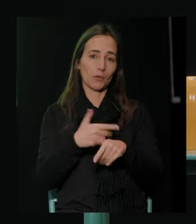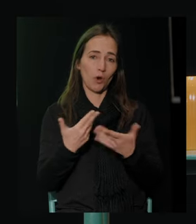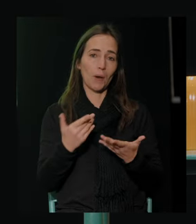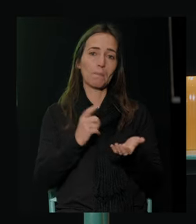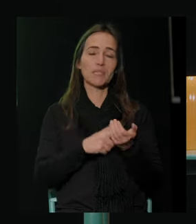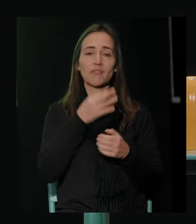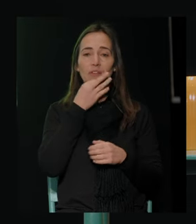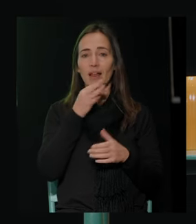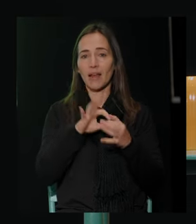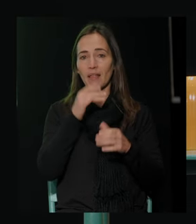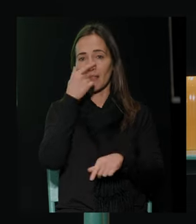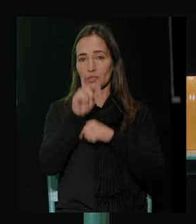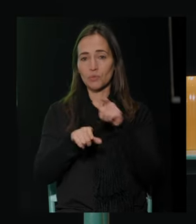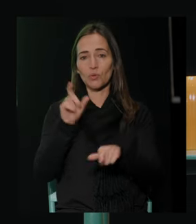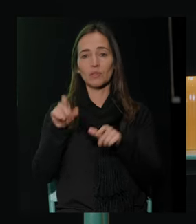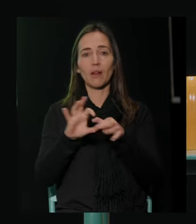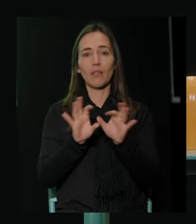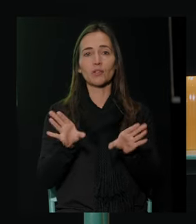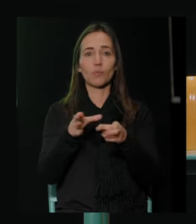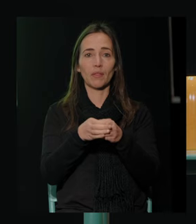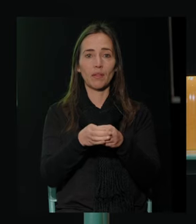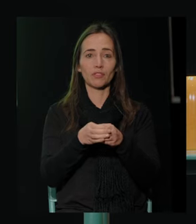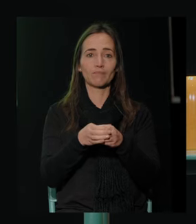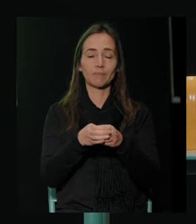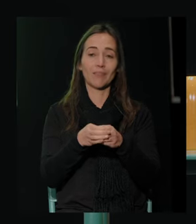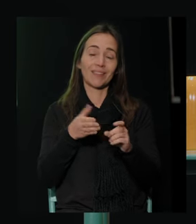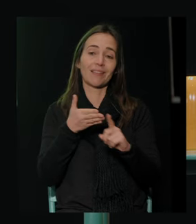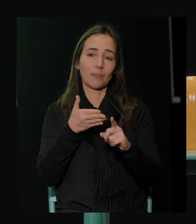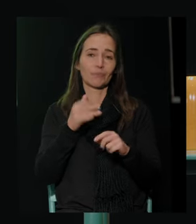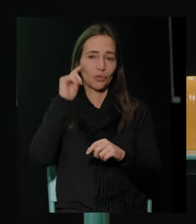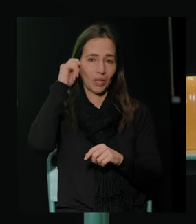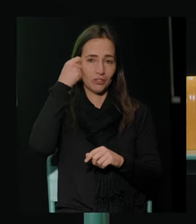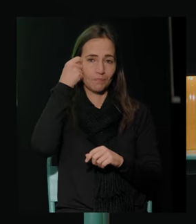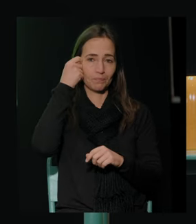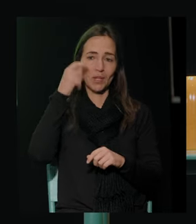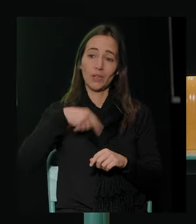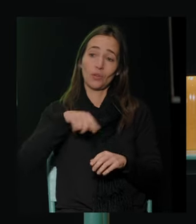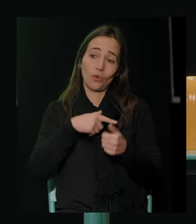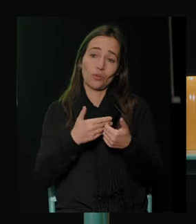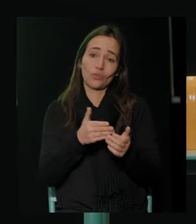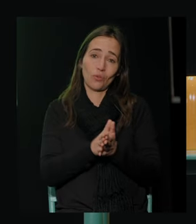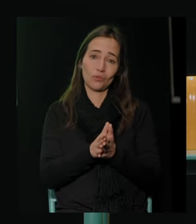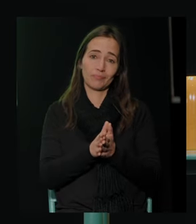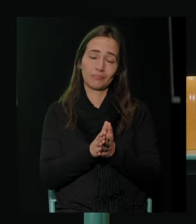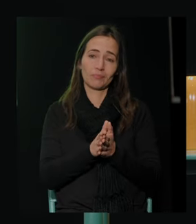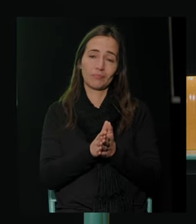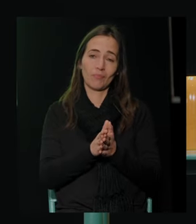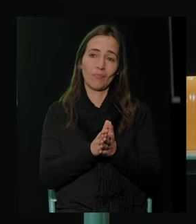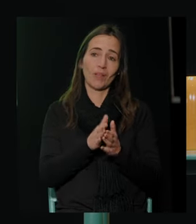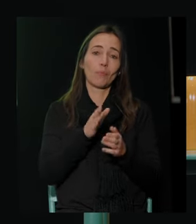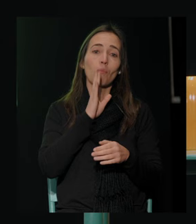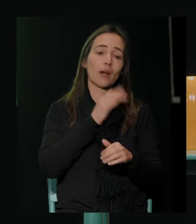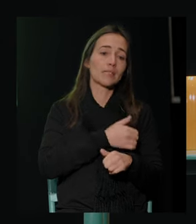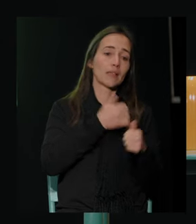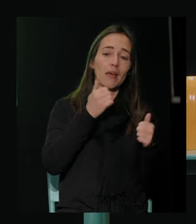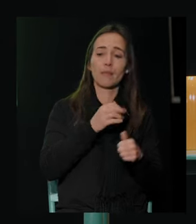falar sobre as pessoas e sobre as comunidades que são diretamente afetadas. E todos somos, não, quer estejamos na cidade ou quer